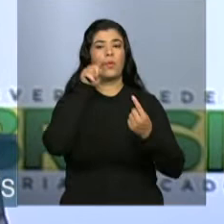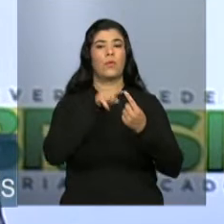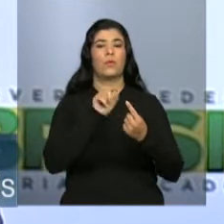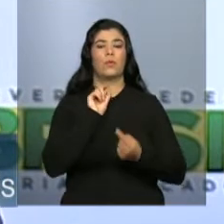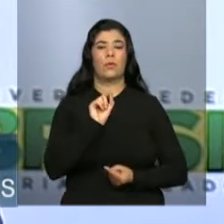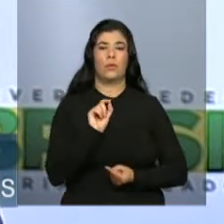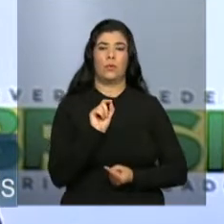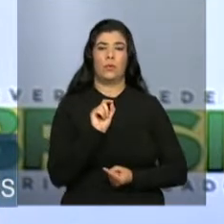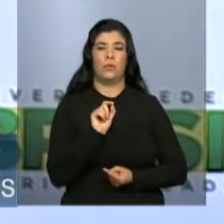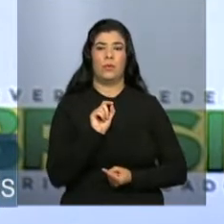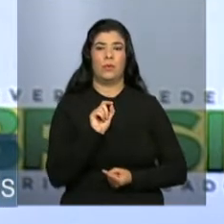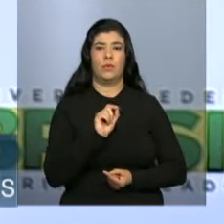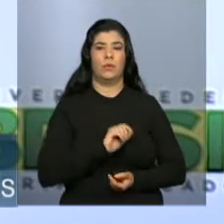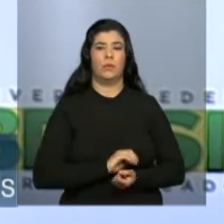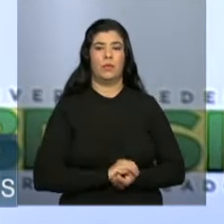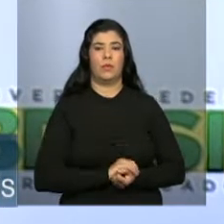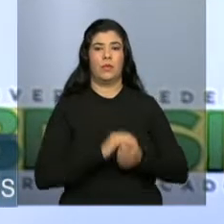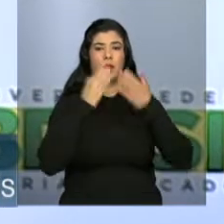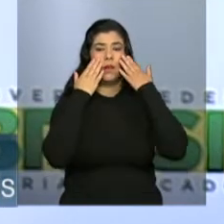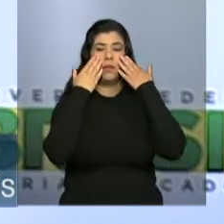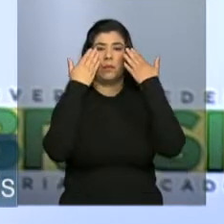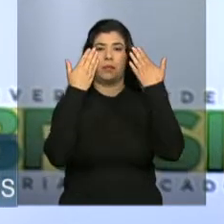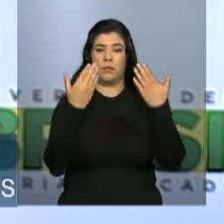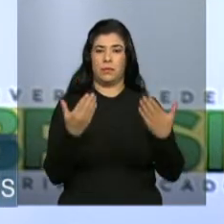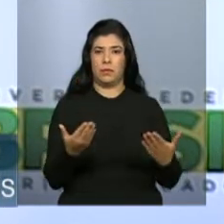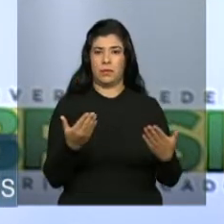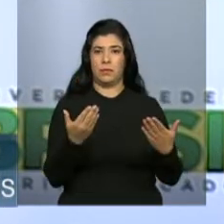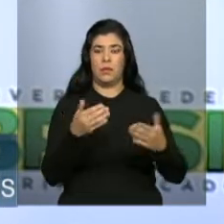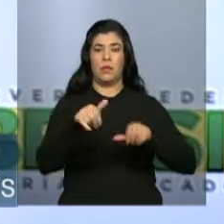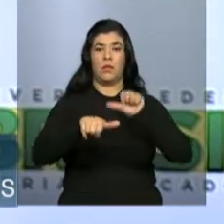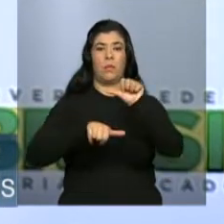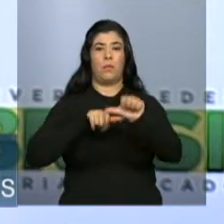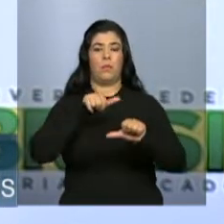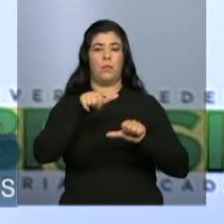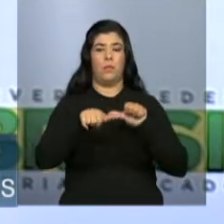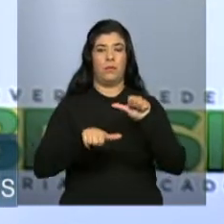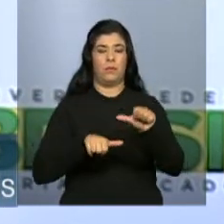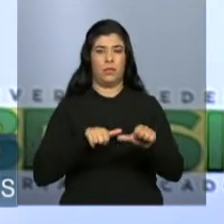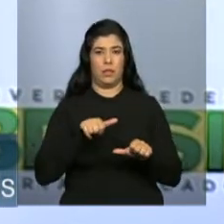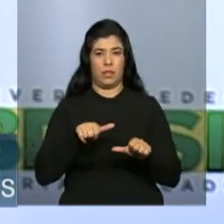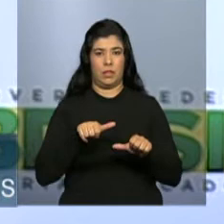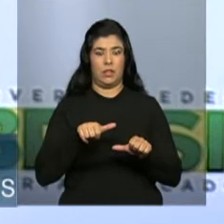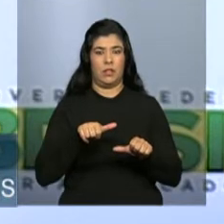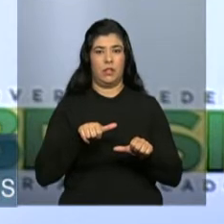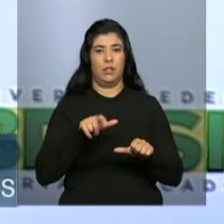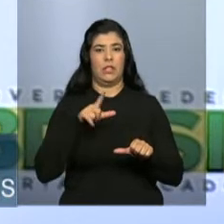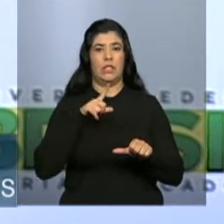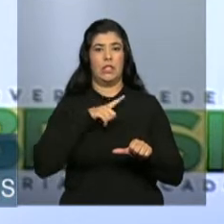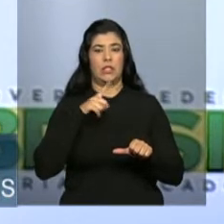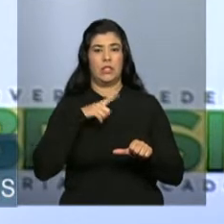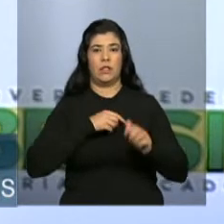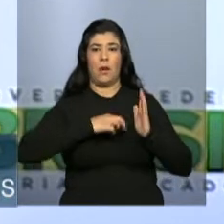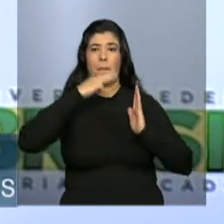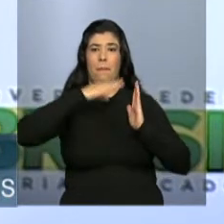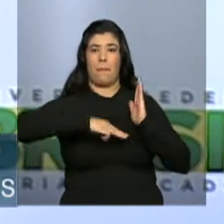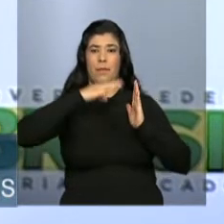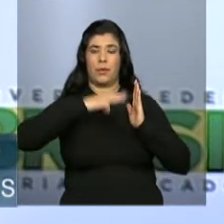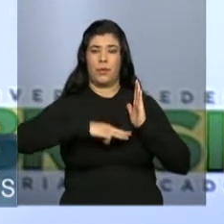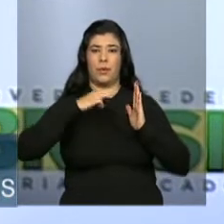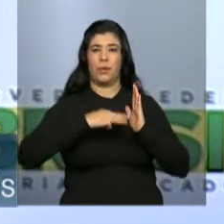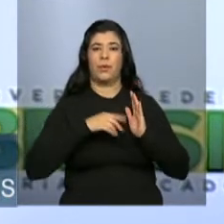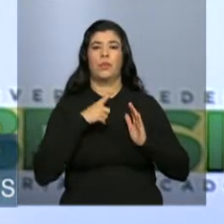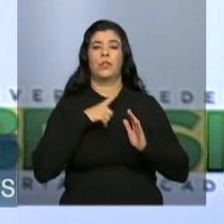objetivo apresentar as alterações sabe Bom dia sobre o